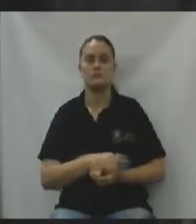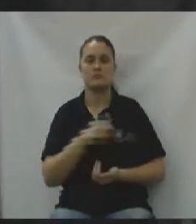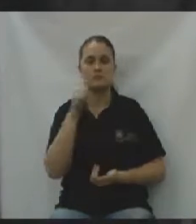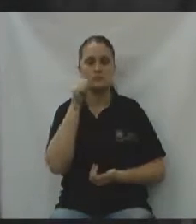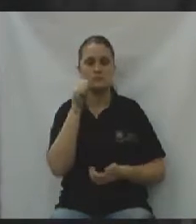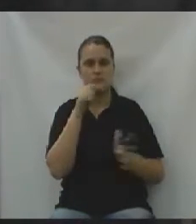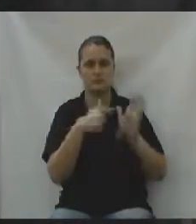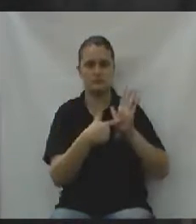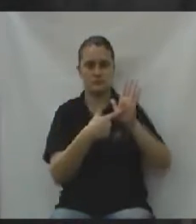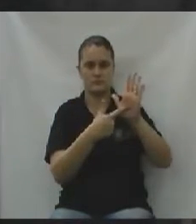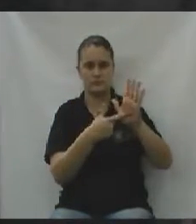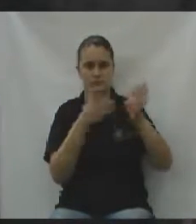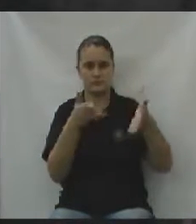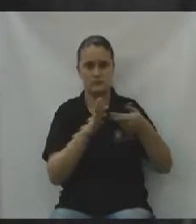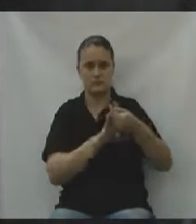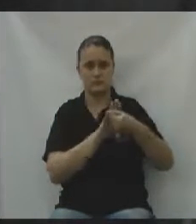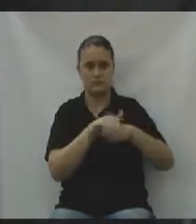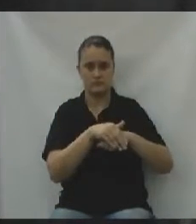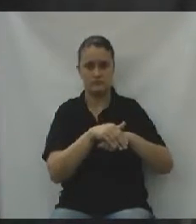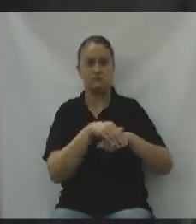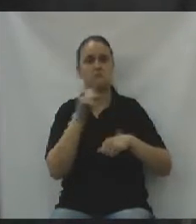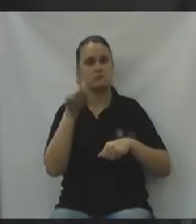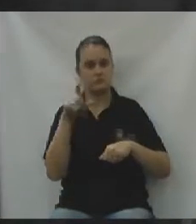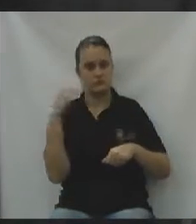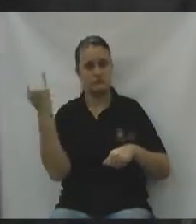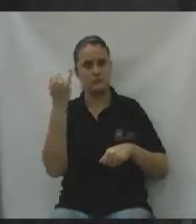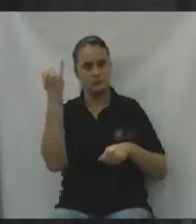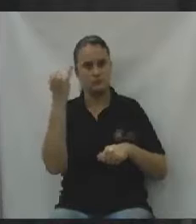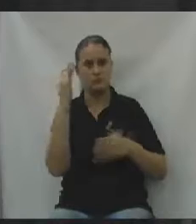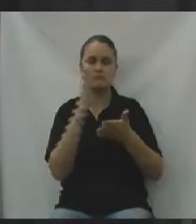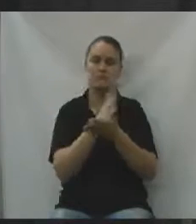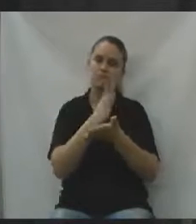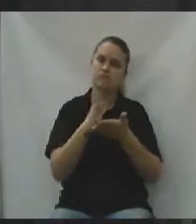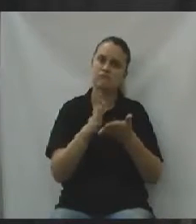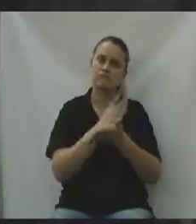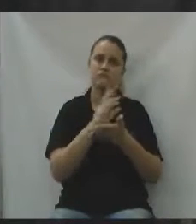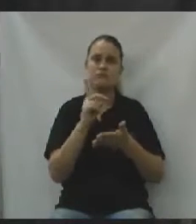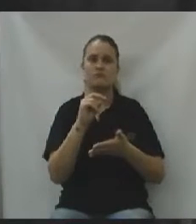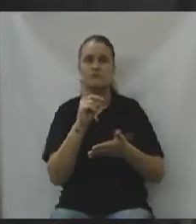apresentados na noite de hoje são mais relevantes, outros menos.